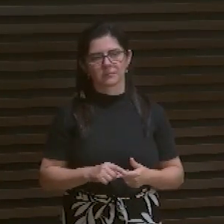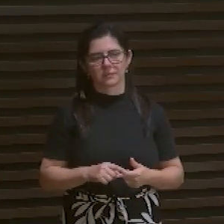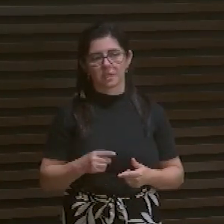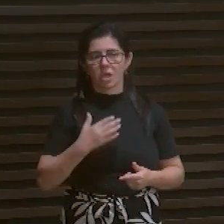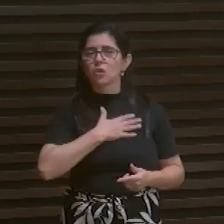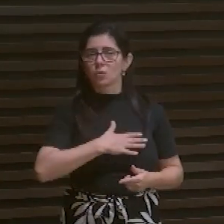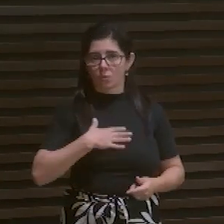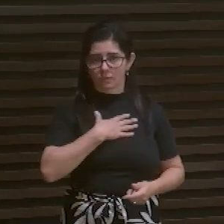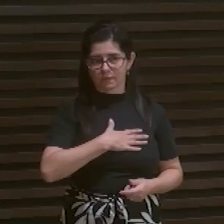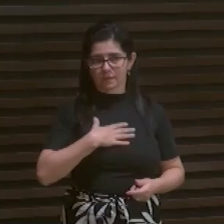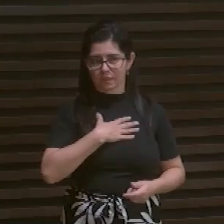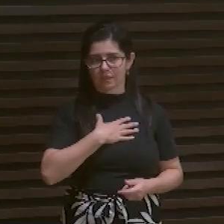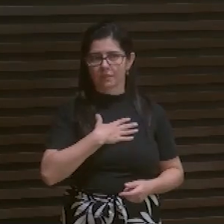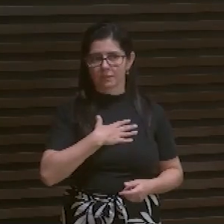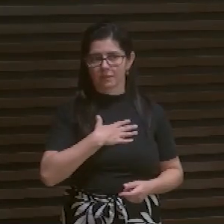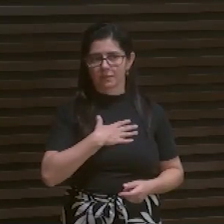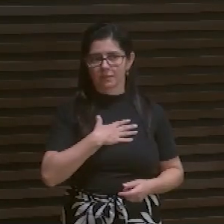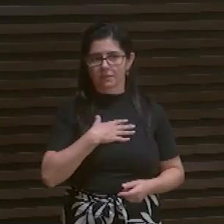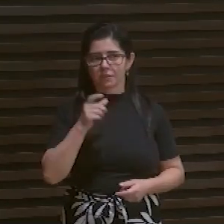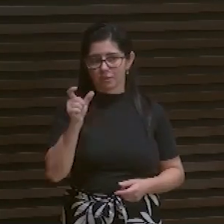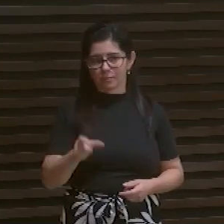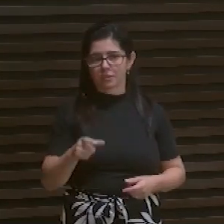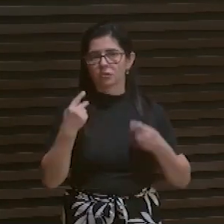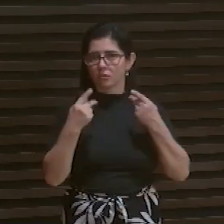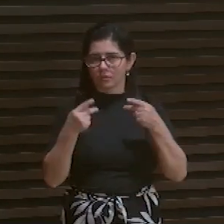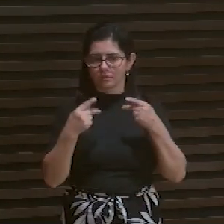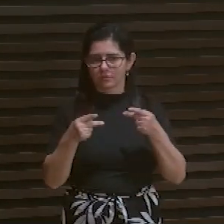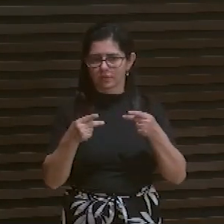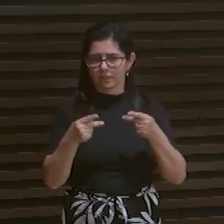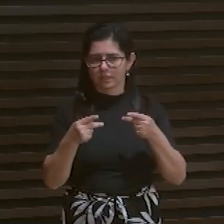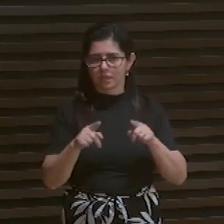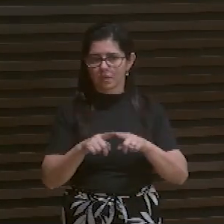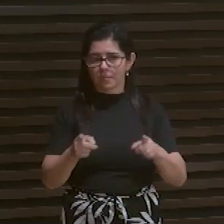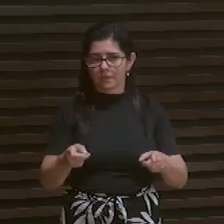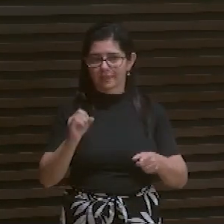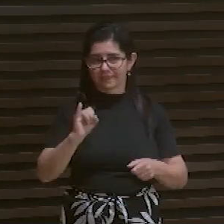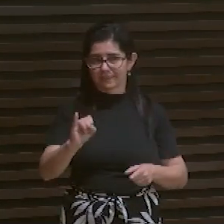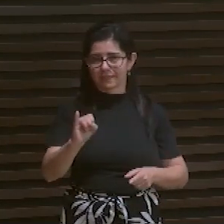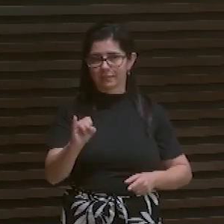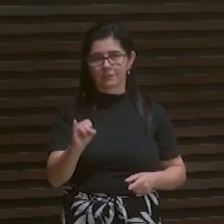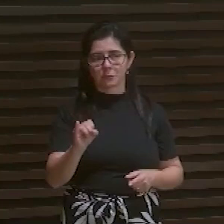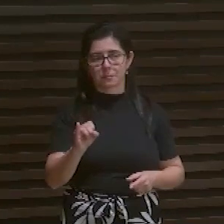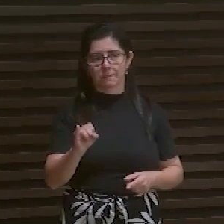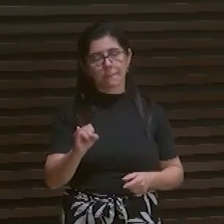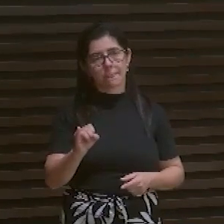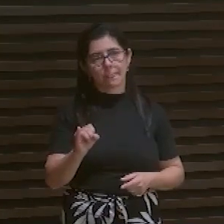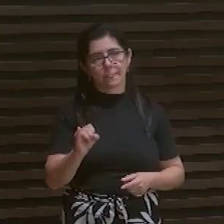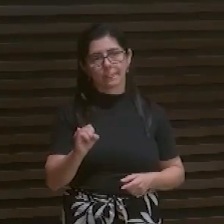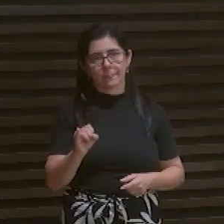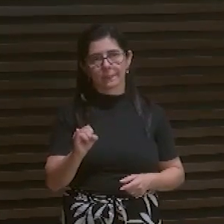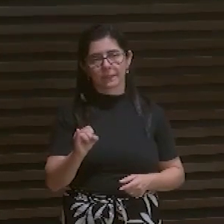gostar de ouvir alguém. Mas o problema é quando a gente exclui. Não tem problema a preferência. Eu prefiro